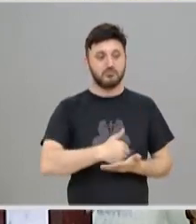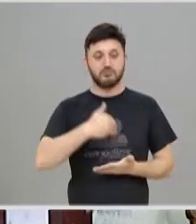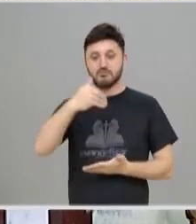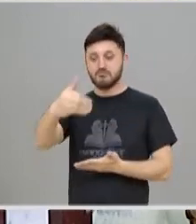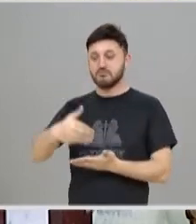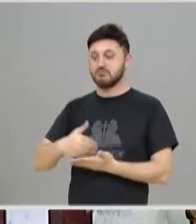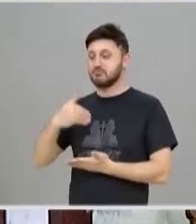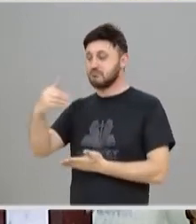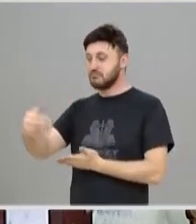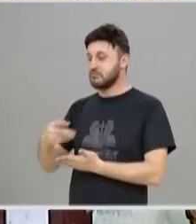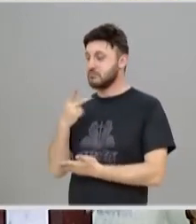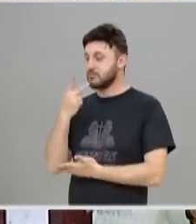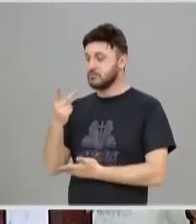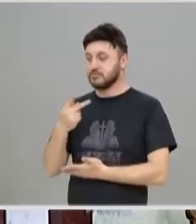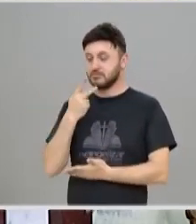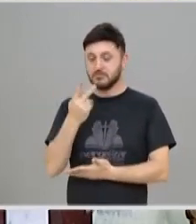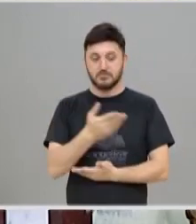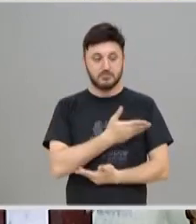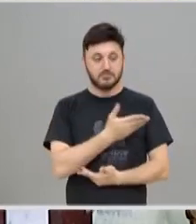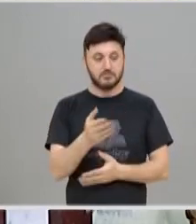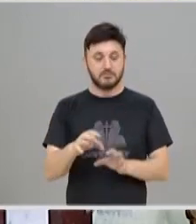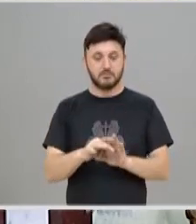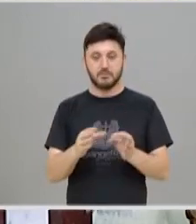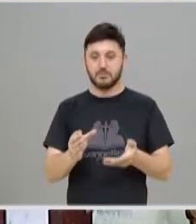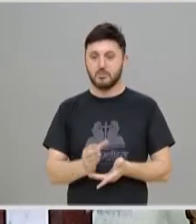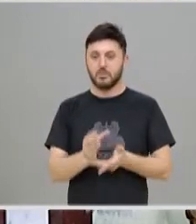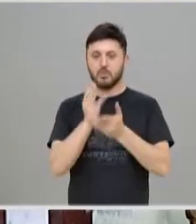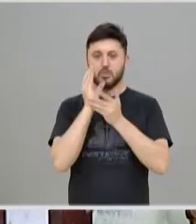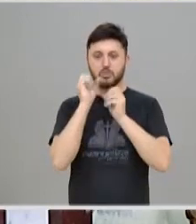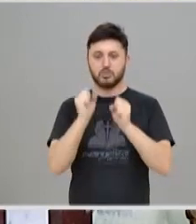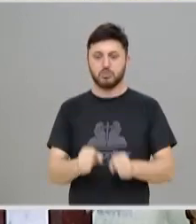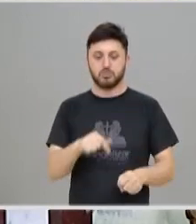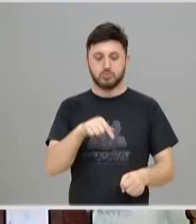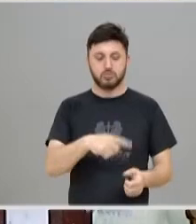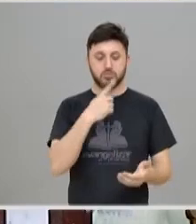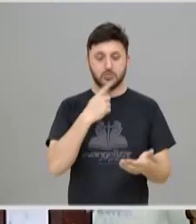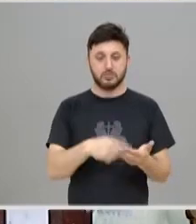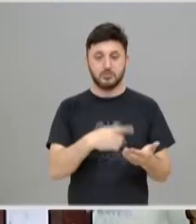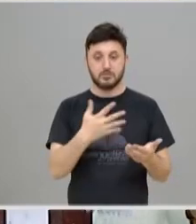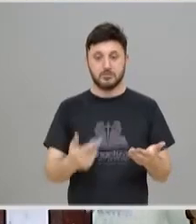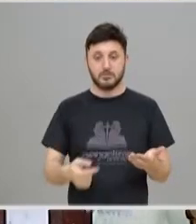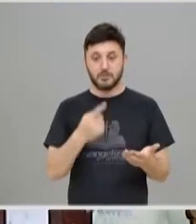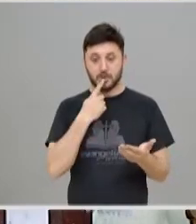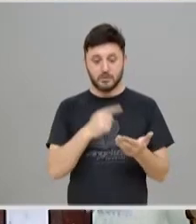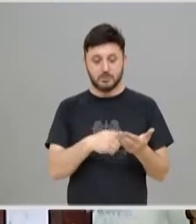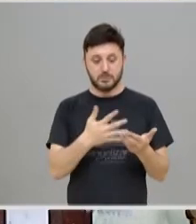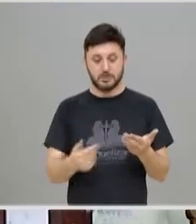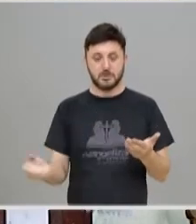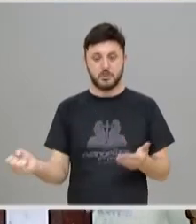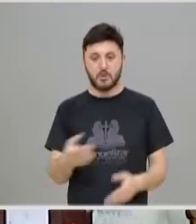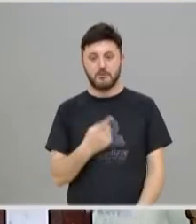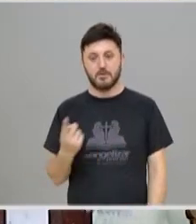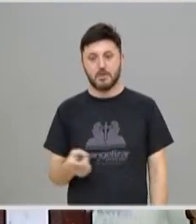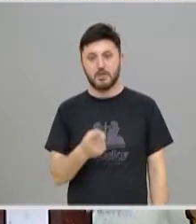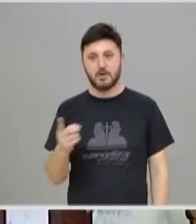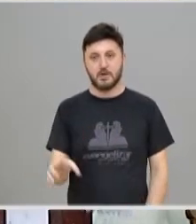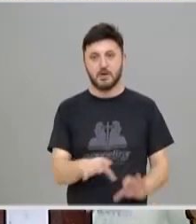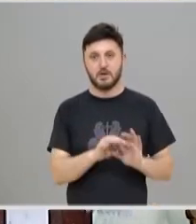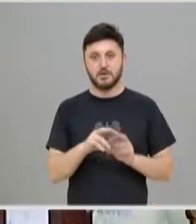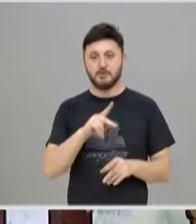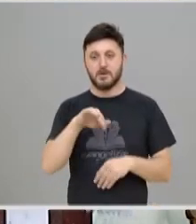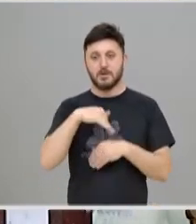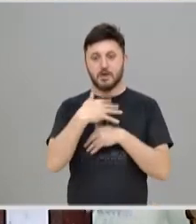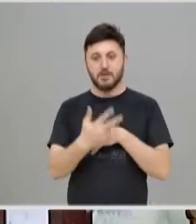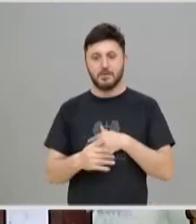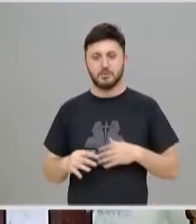seus discípulos, dizendo: Tomai todos e bebei, este é o cálice do meu sangue, o sangue da nova e eterna aliança, que